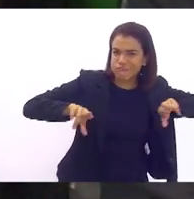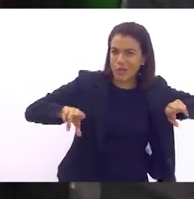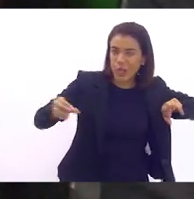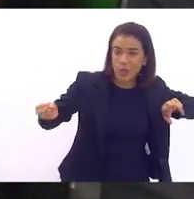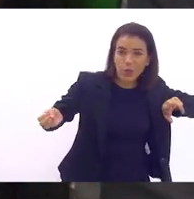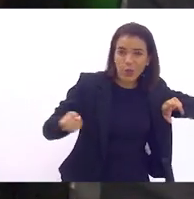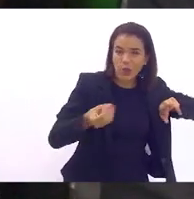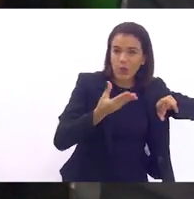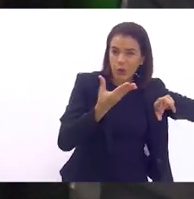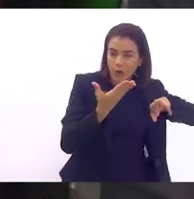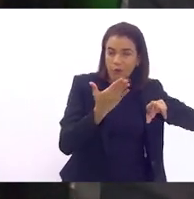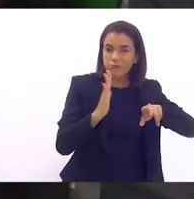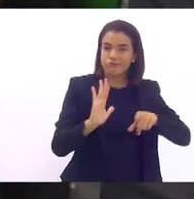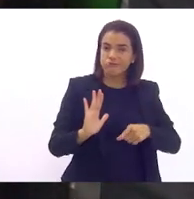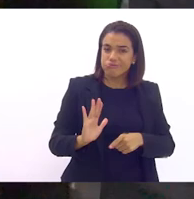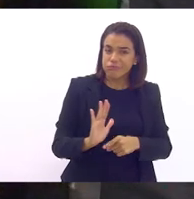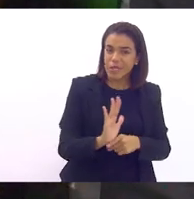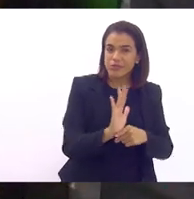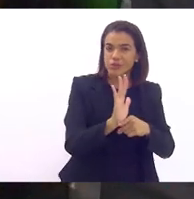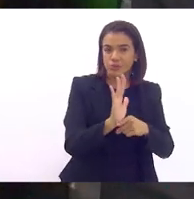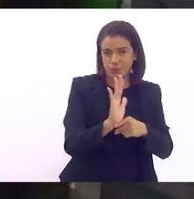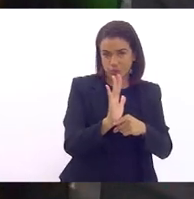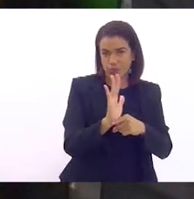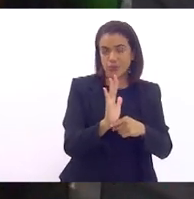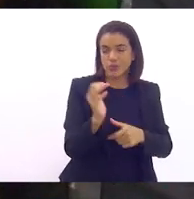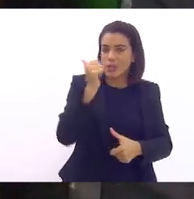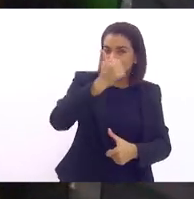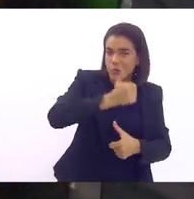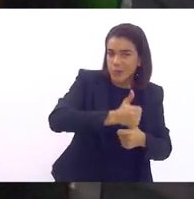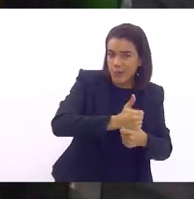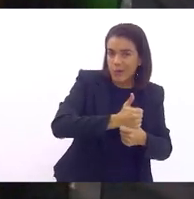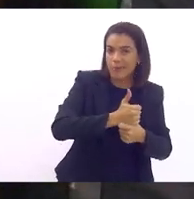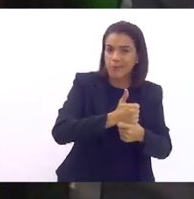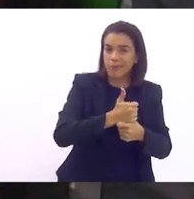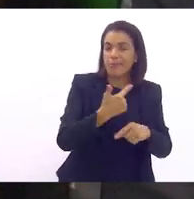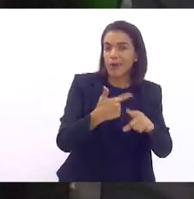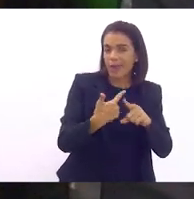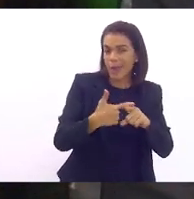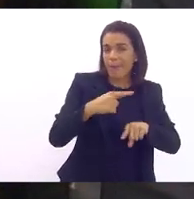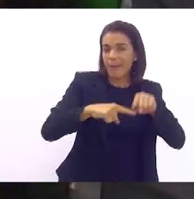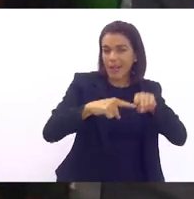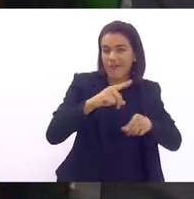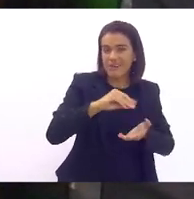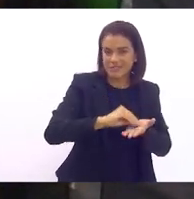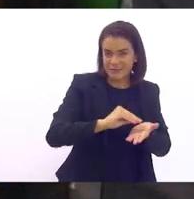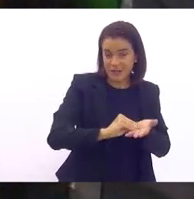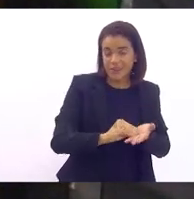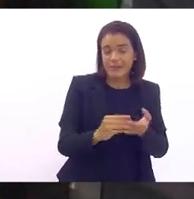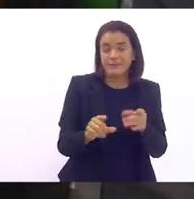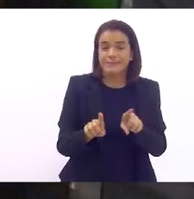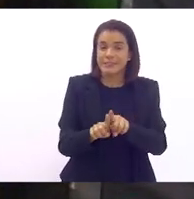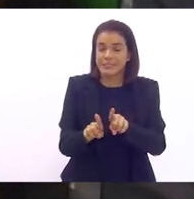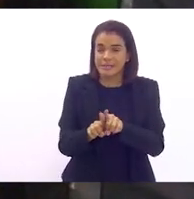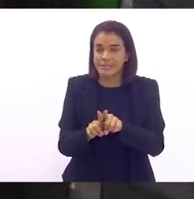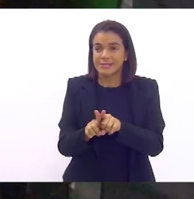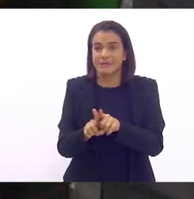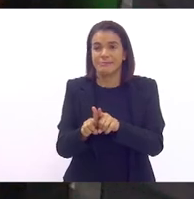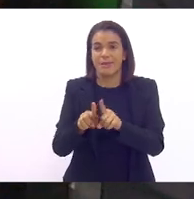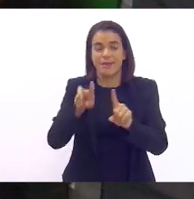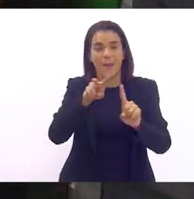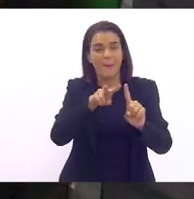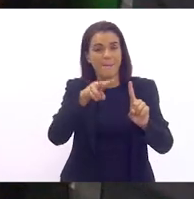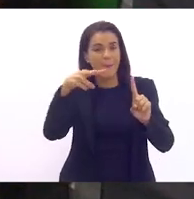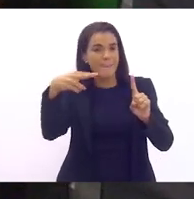não só o retrovisor do que é passado mas faz falta mas também o a visão da